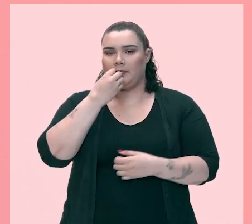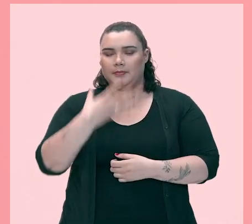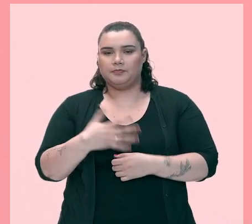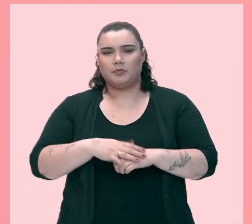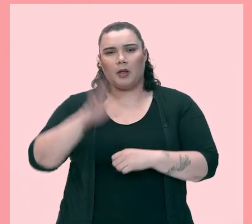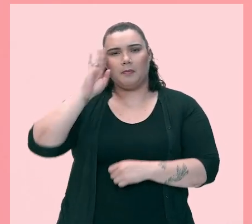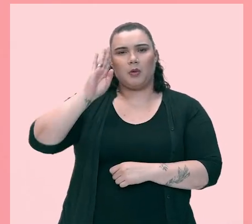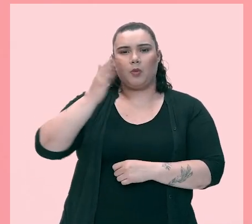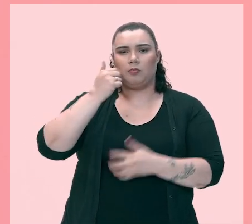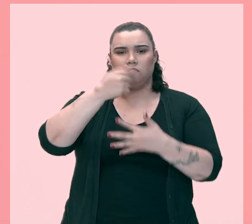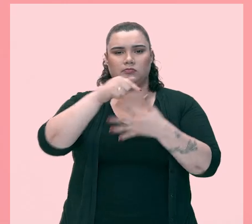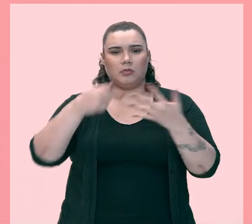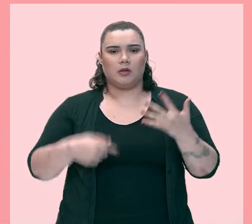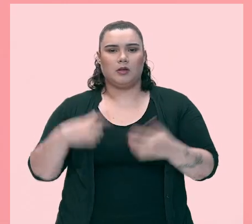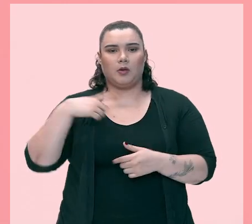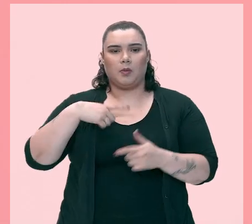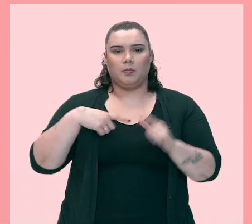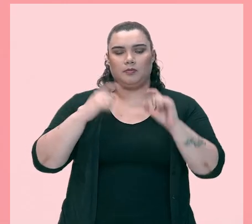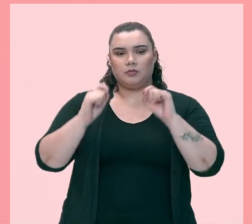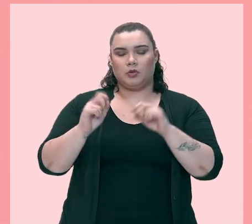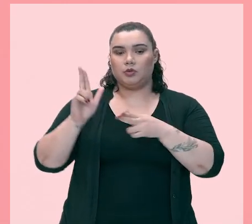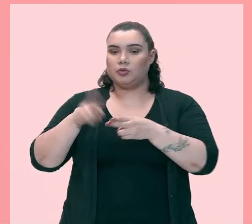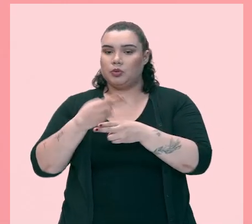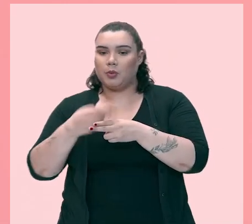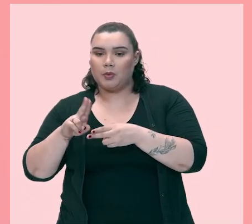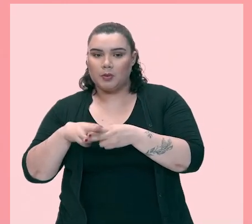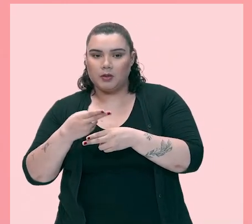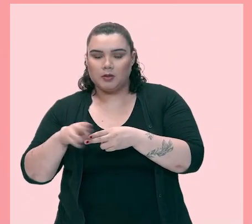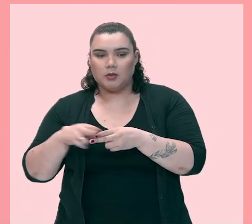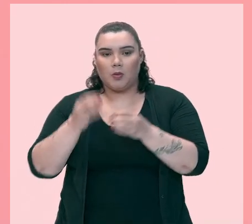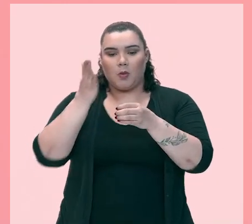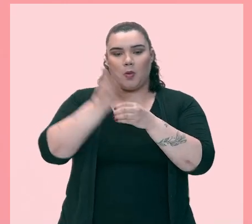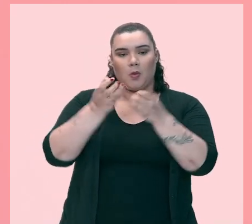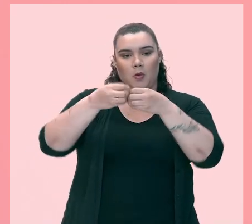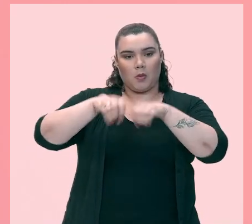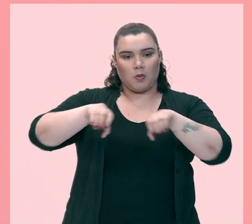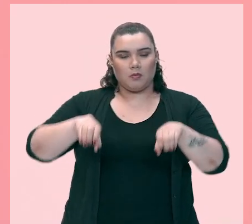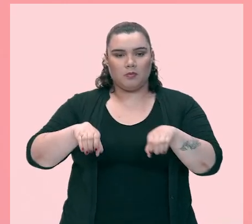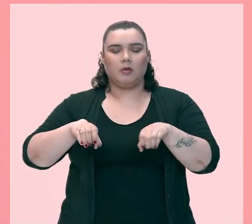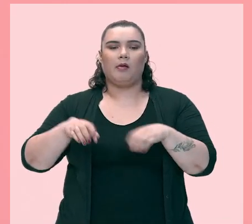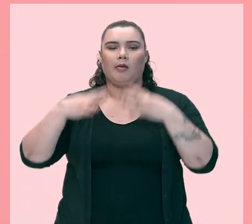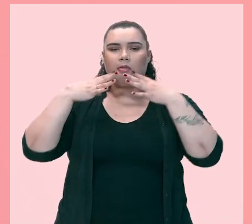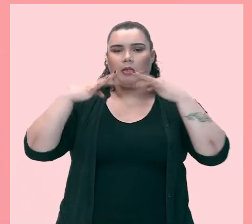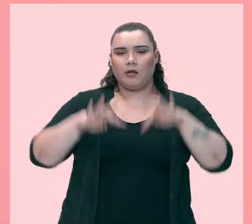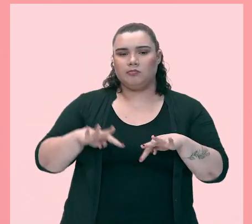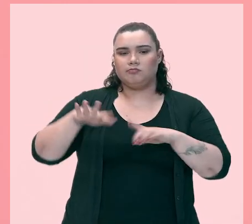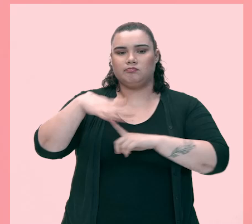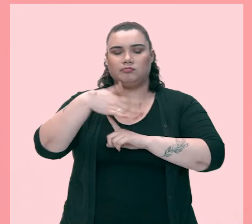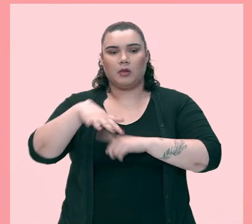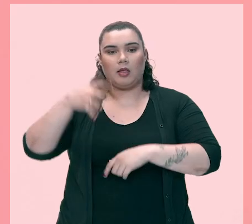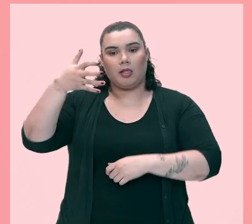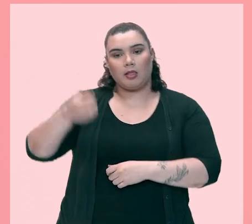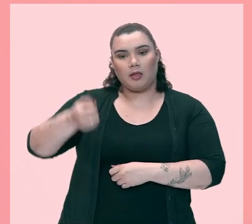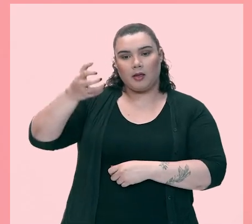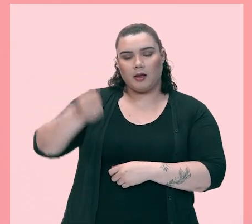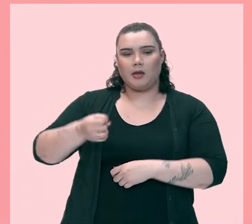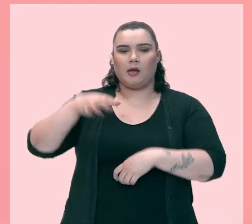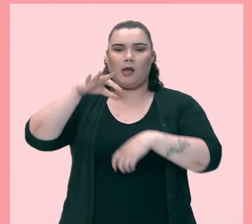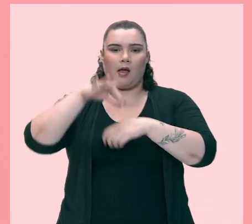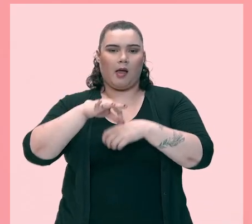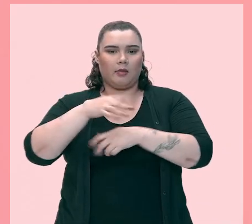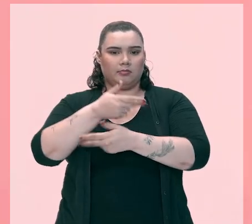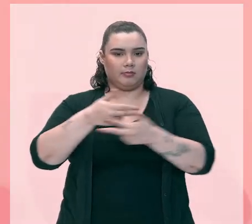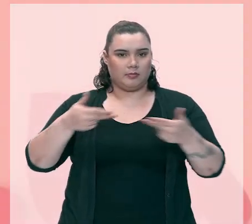principais alimentos que a gente pode encontrar esse triptofano são chocolate, ovos, legumes, leite e